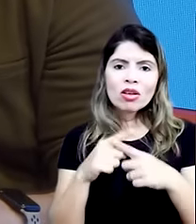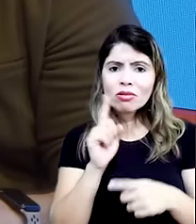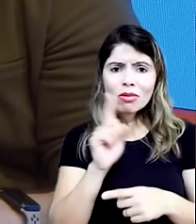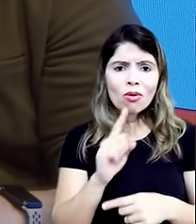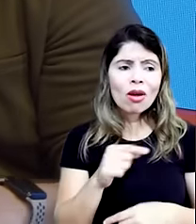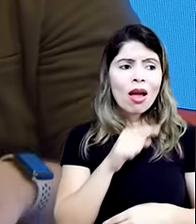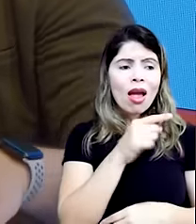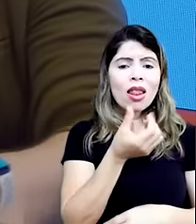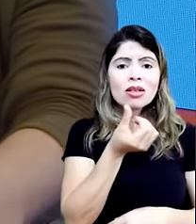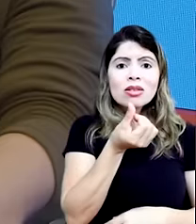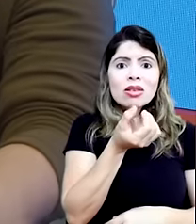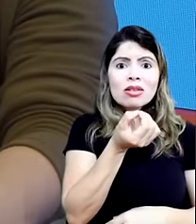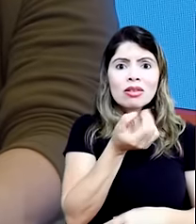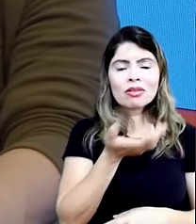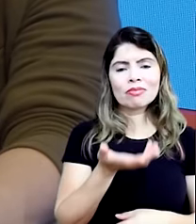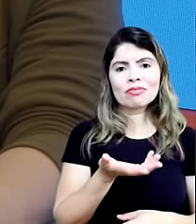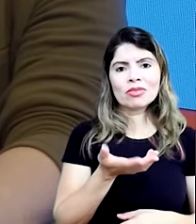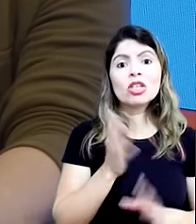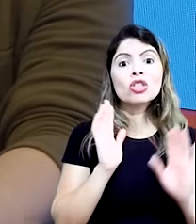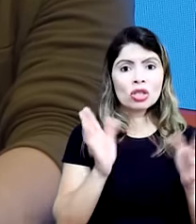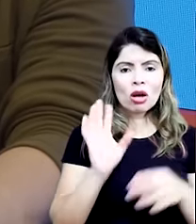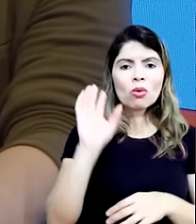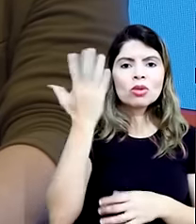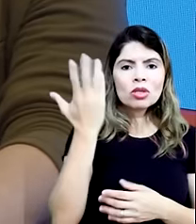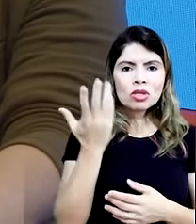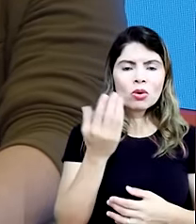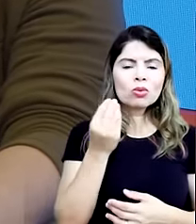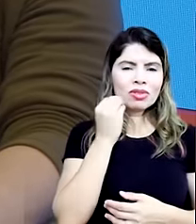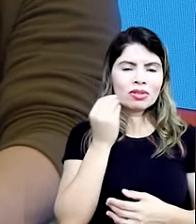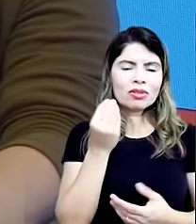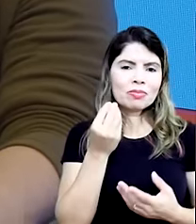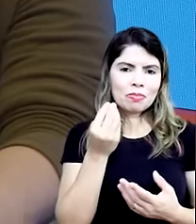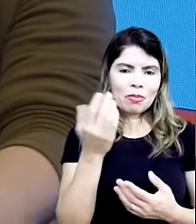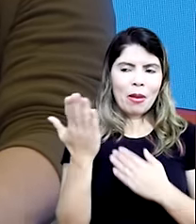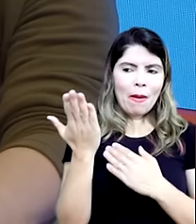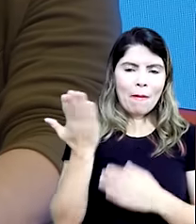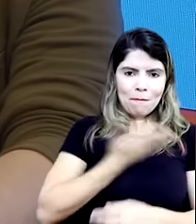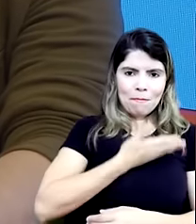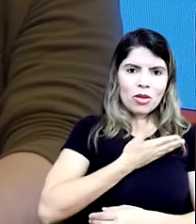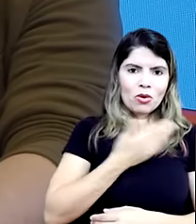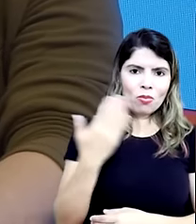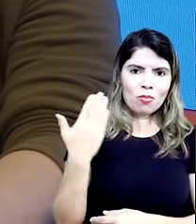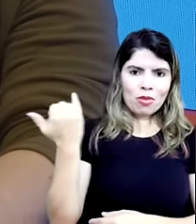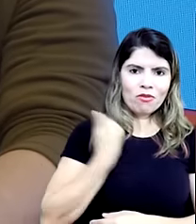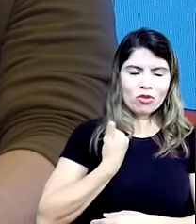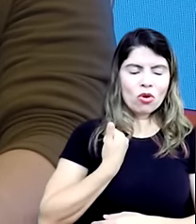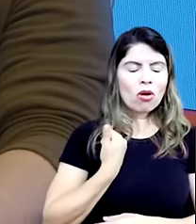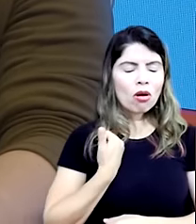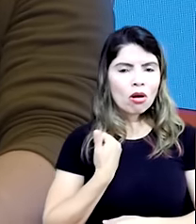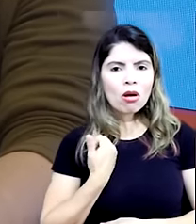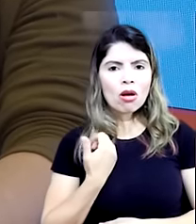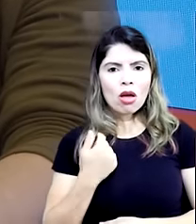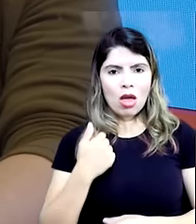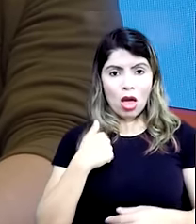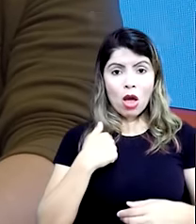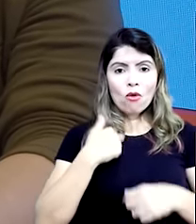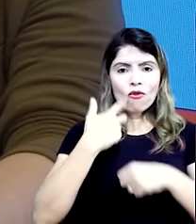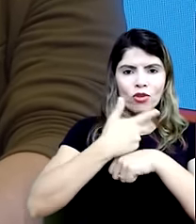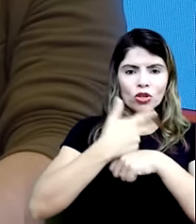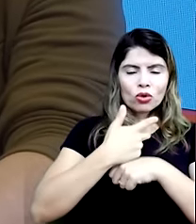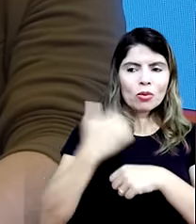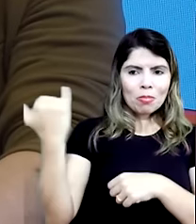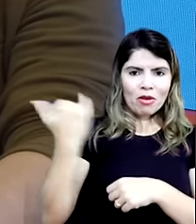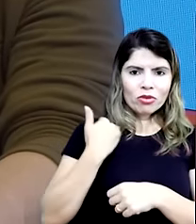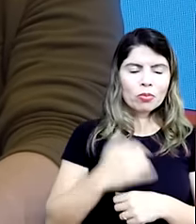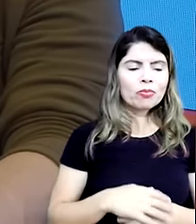gravei 60 eu já já aconteceu uma vez isso comigo um colega chegou e falou para mim assim falou Pô você grava eu fiz um gravei um videozinho lá tal ele falou